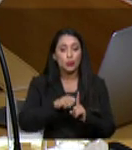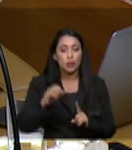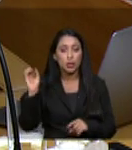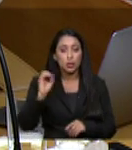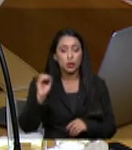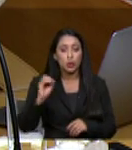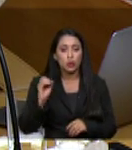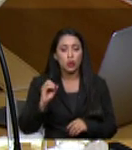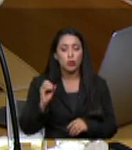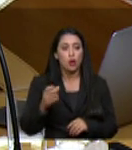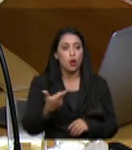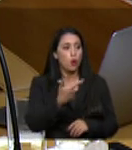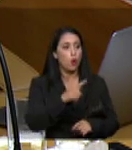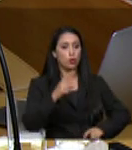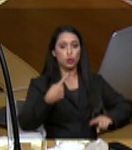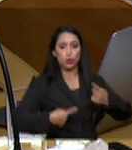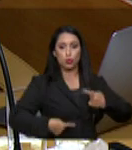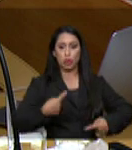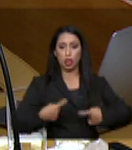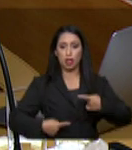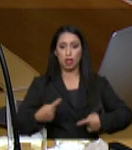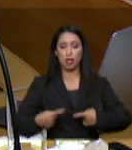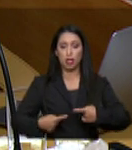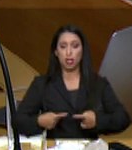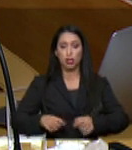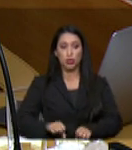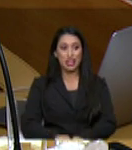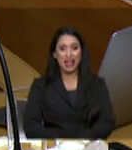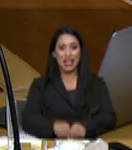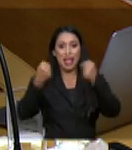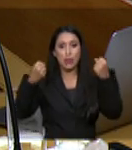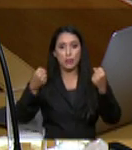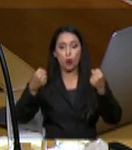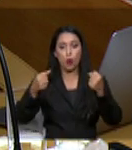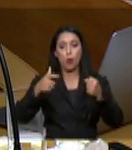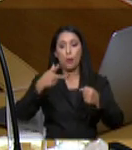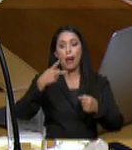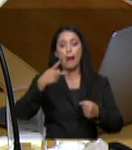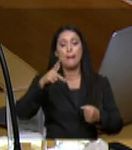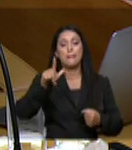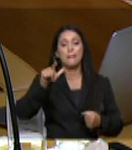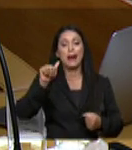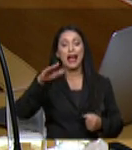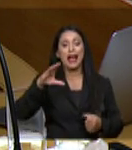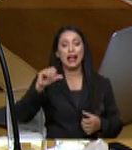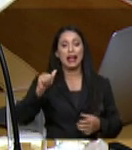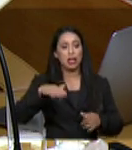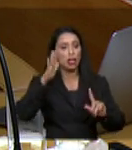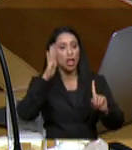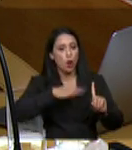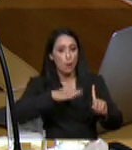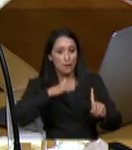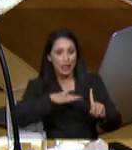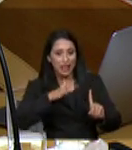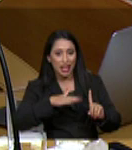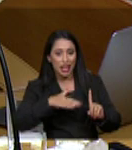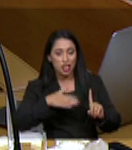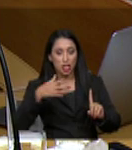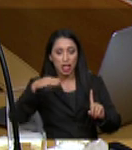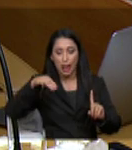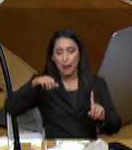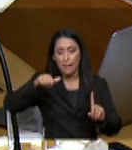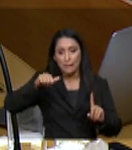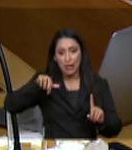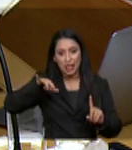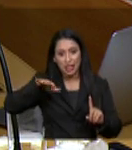quebrou ao lado de outros políticos placa em homenagem a Marielle Franco vereadora assassinada